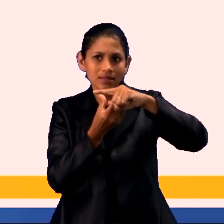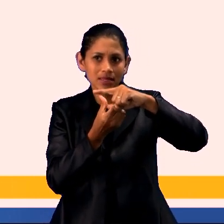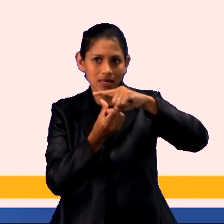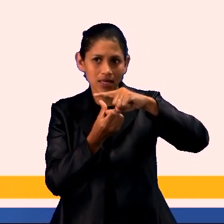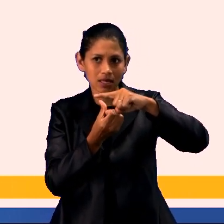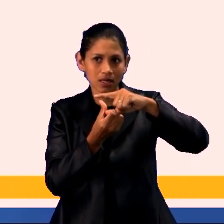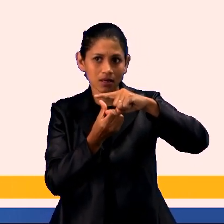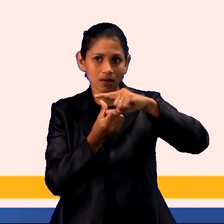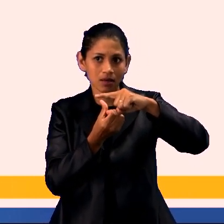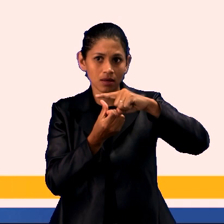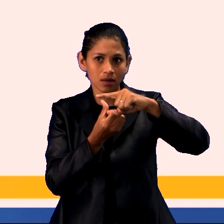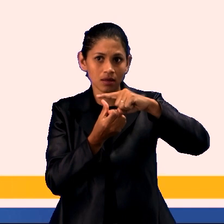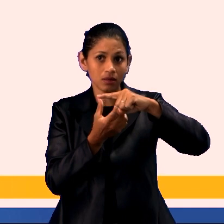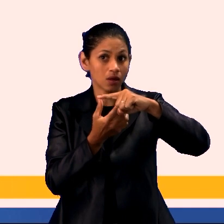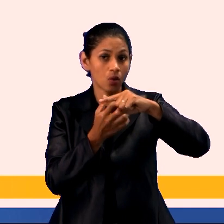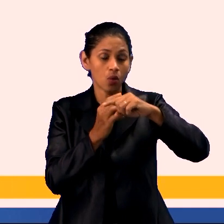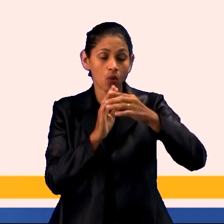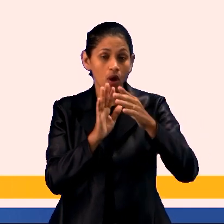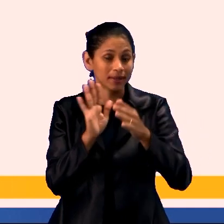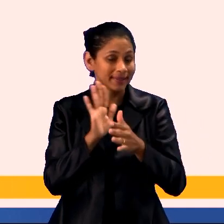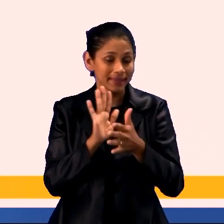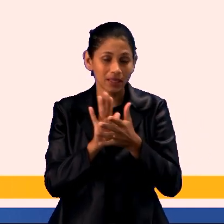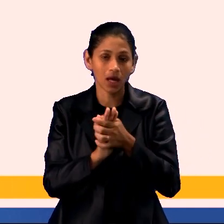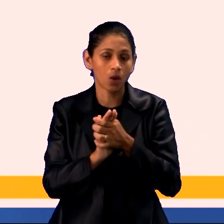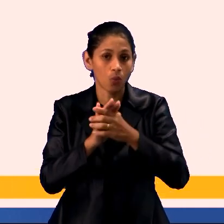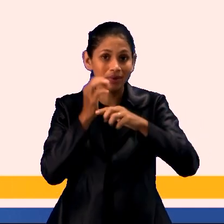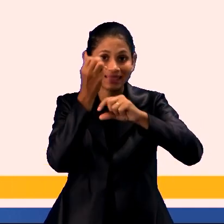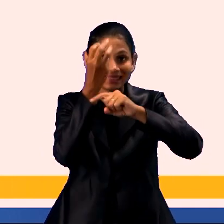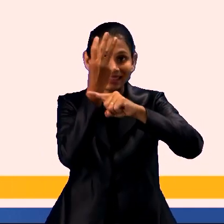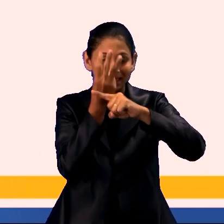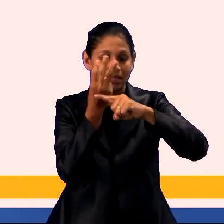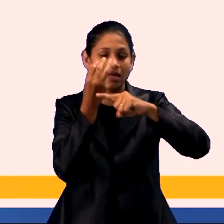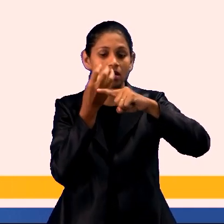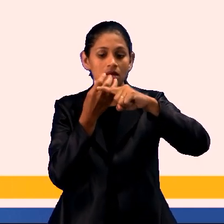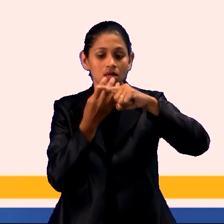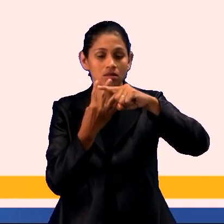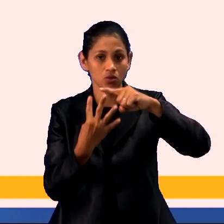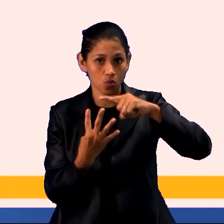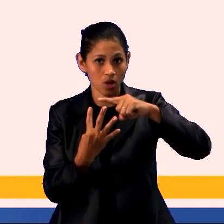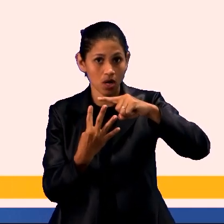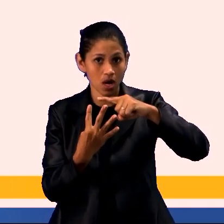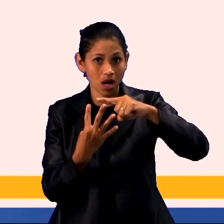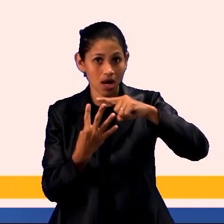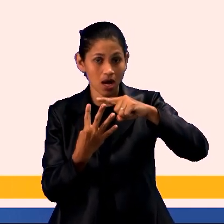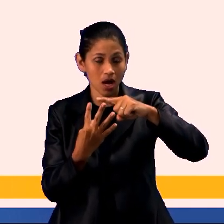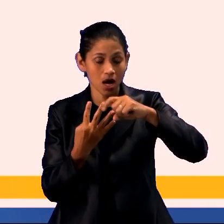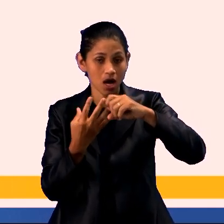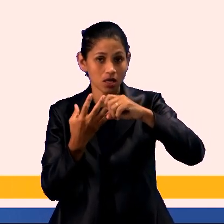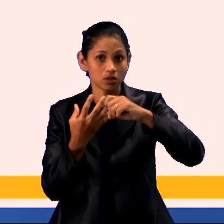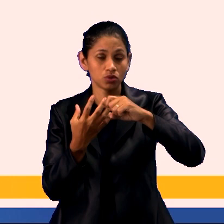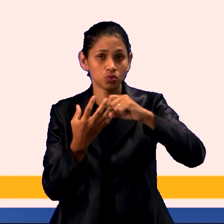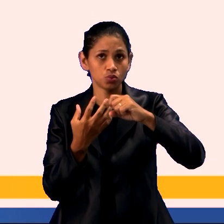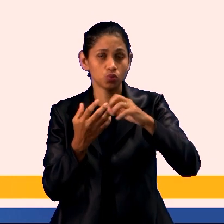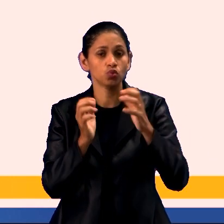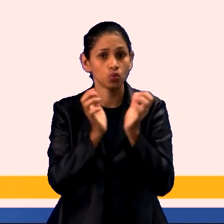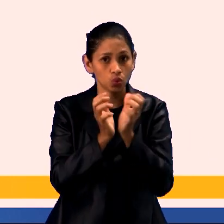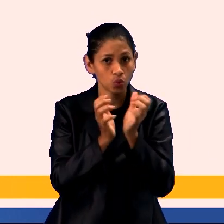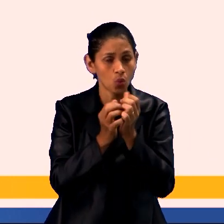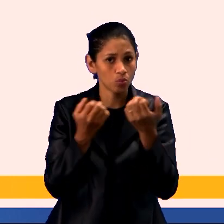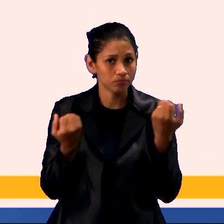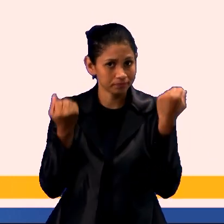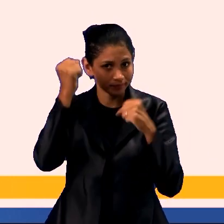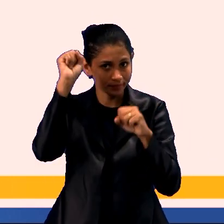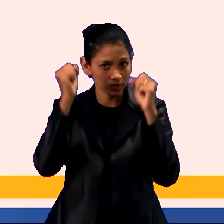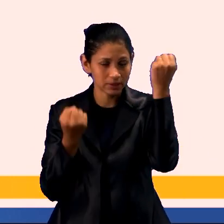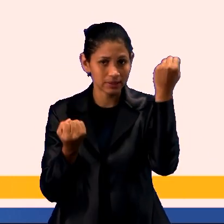2 redividiu, né, em 6 grupos, e aí 2 desses 6 grupos jogam basquete. Se a